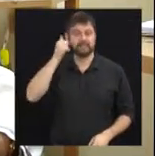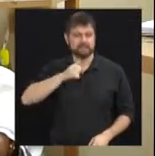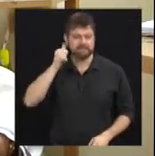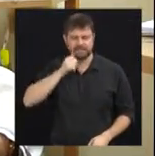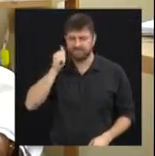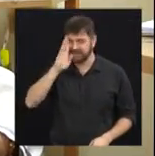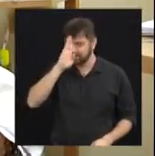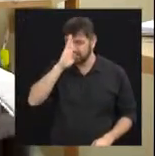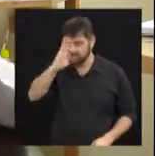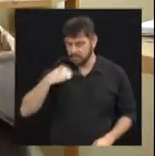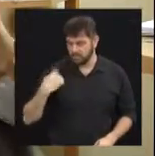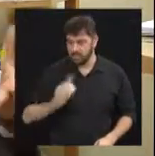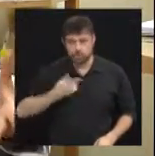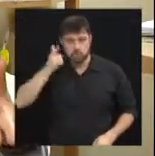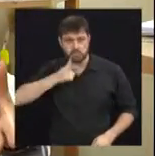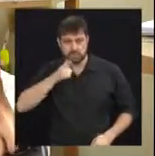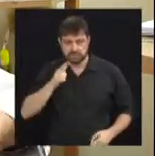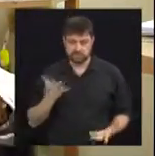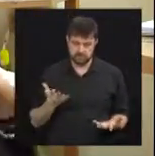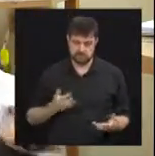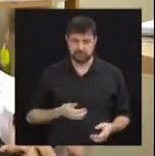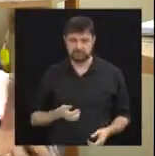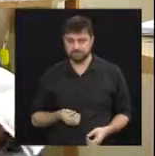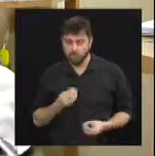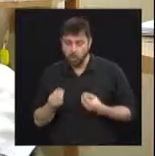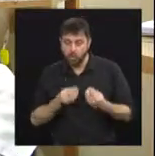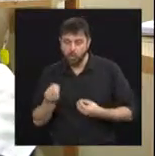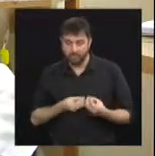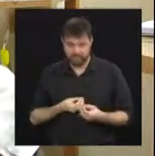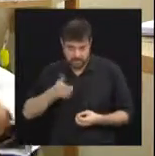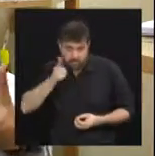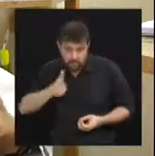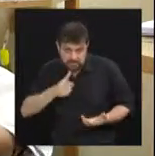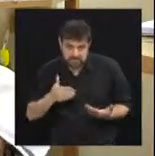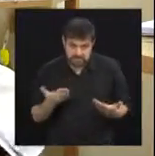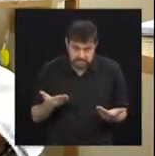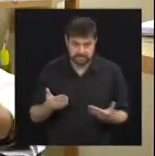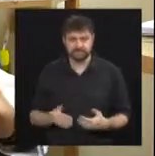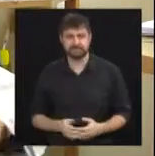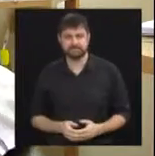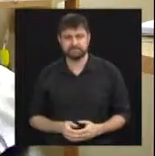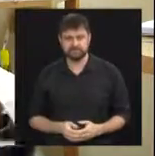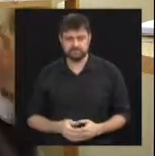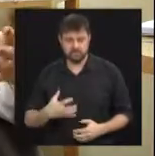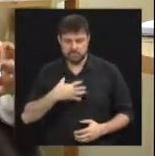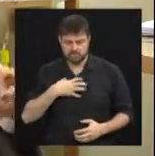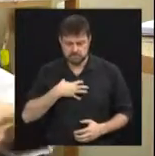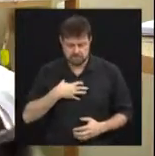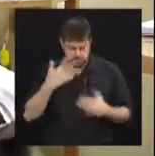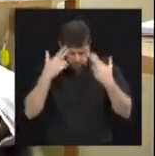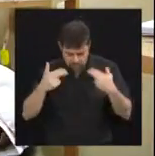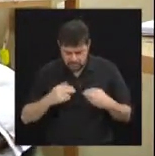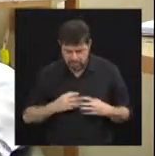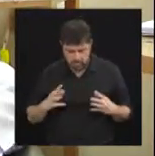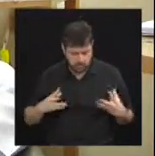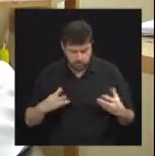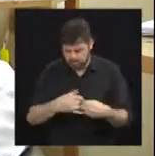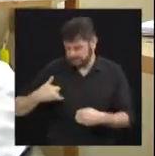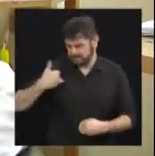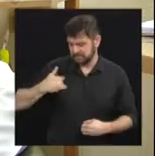essencial para que nós tenhamos uma ideia da resposta ao tratamento. Mas falando de forma geral, incluindo todas as